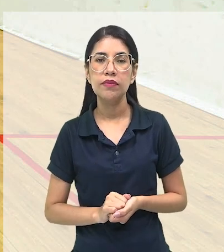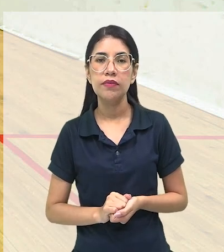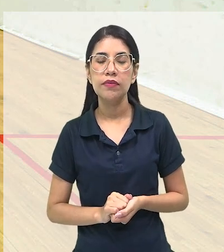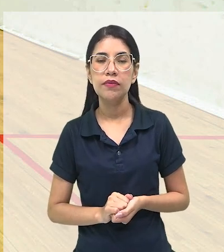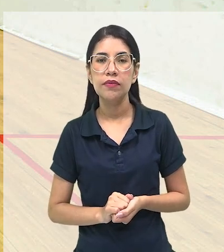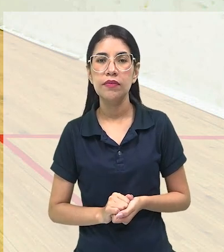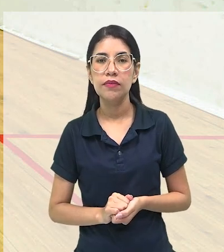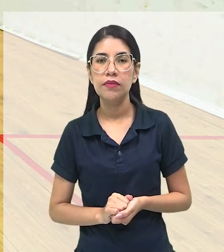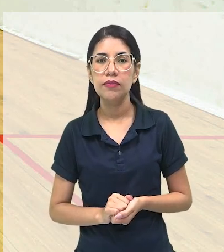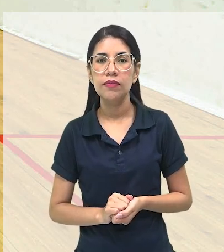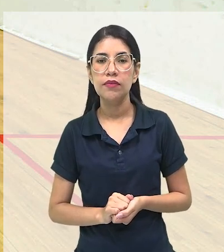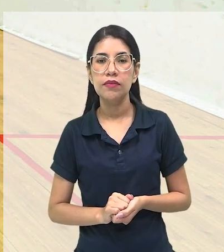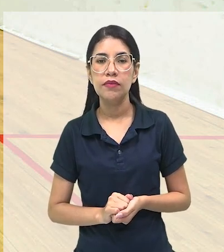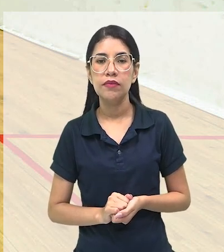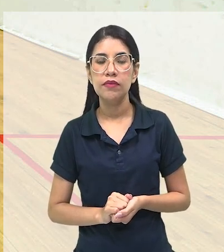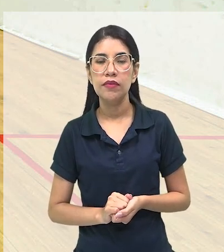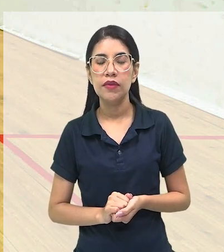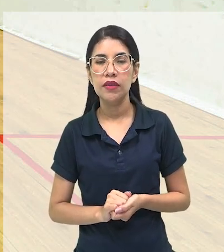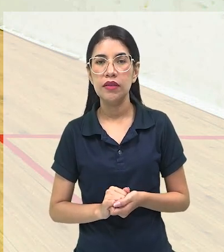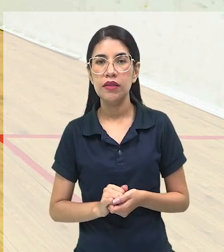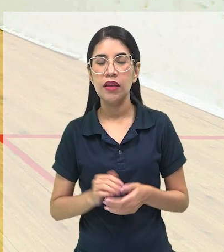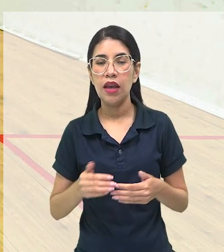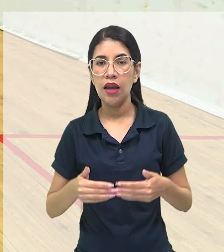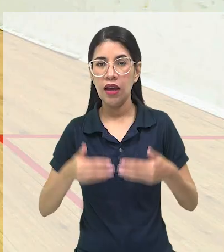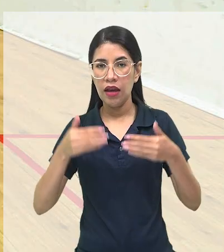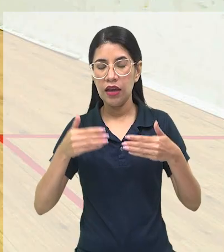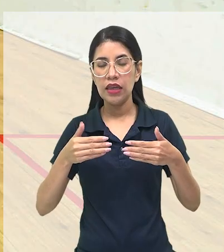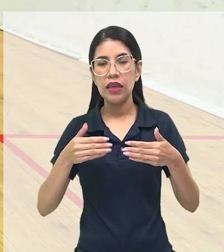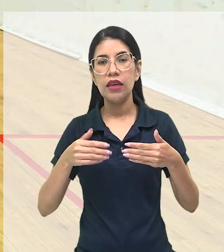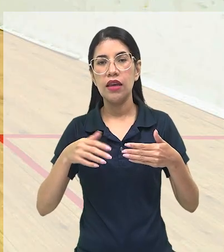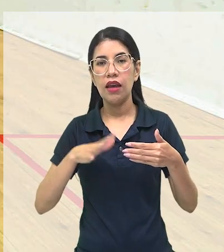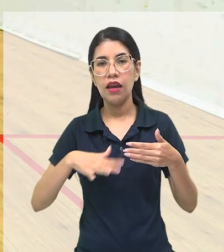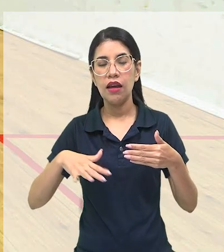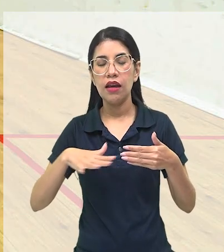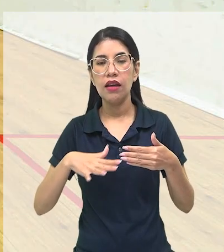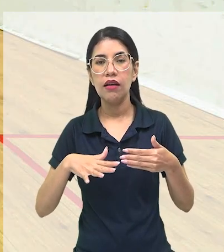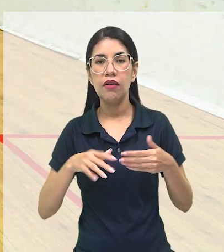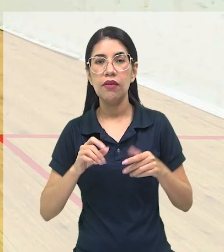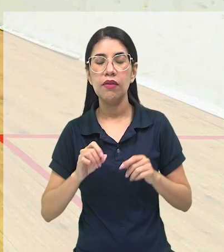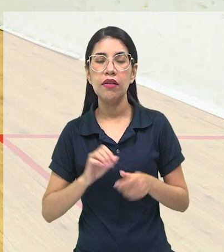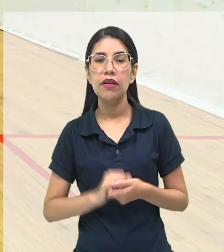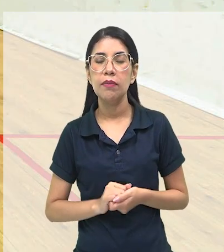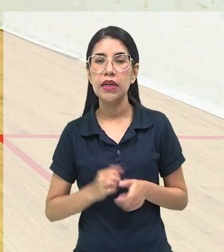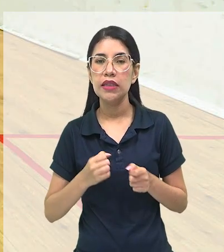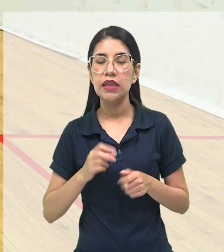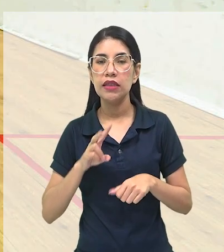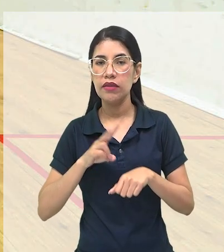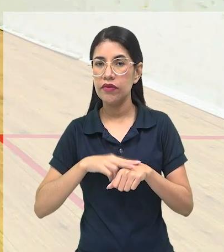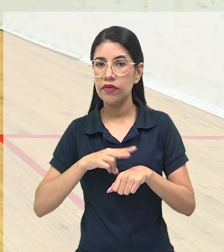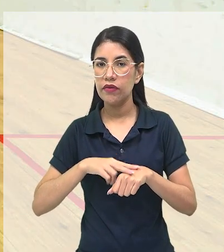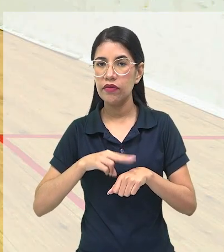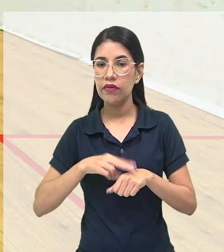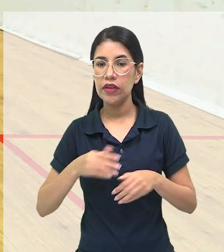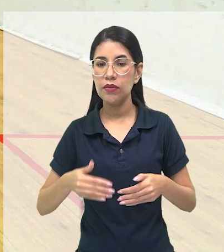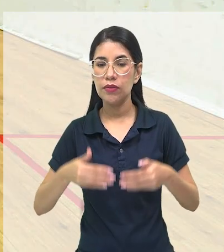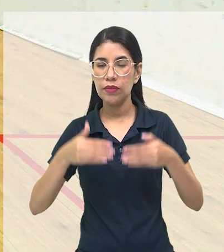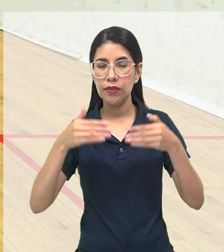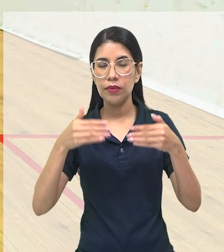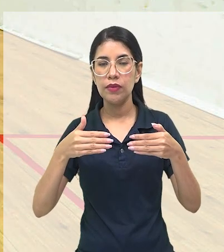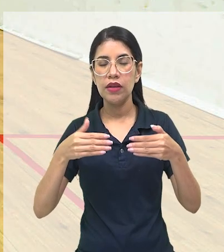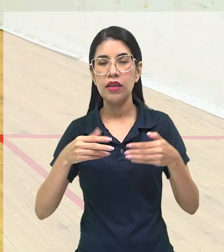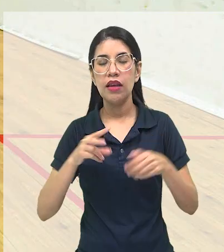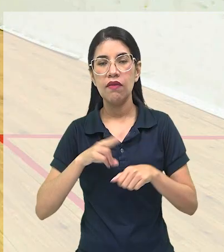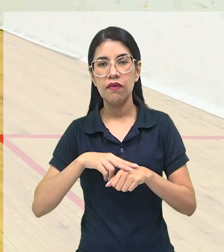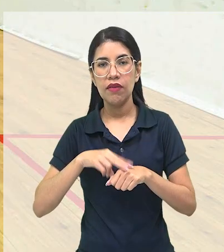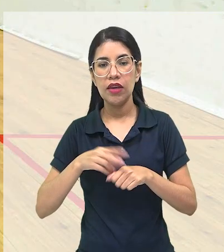Na verdade, aquela parede lá é a da frente e a do fundo seria essa aqui que teria que ter uma parede de vidro aqui depois dessas linhas que a